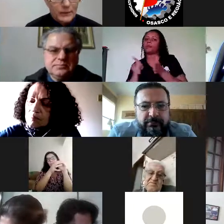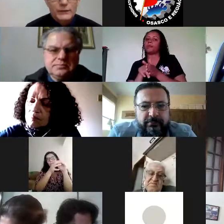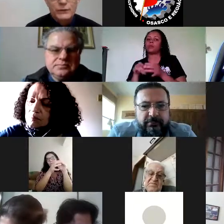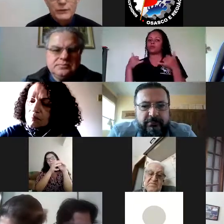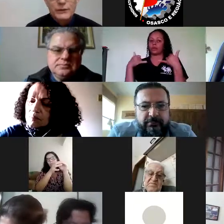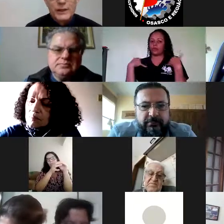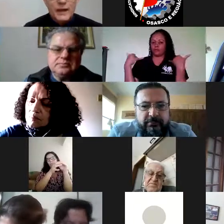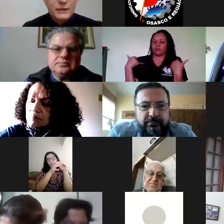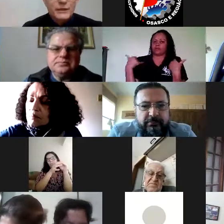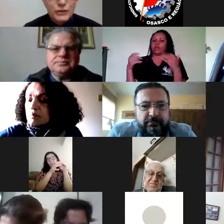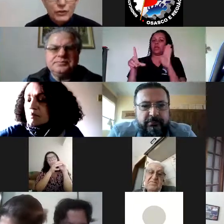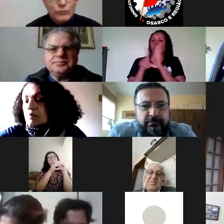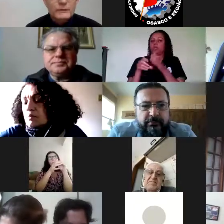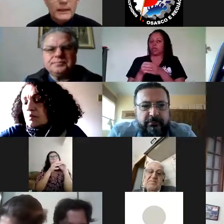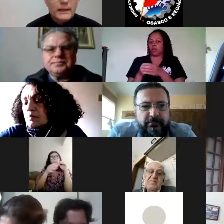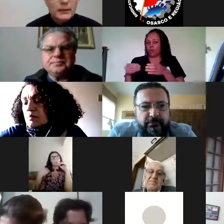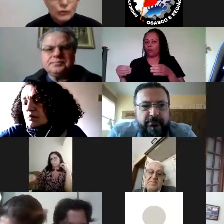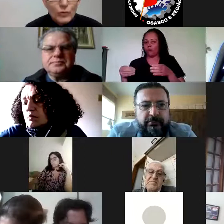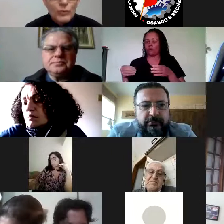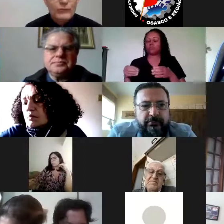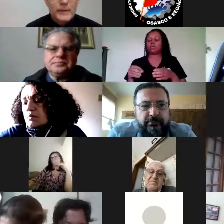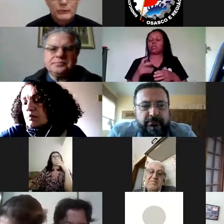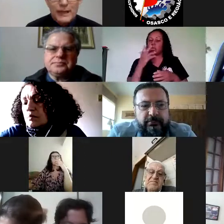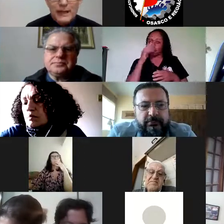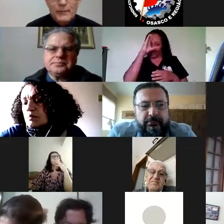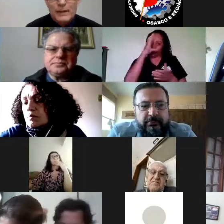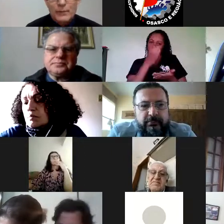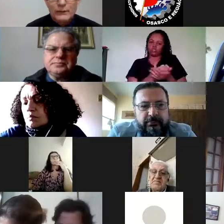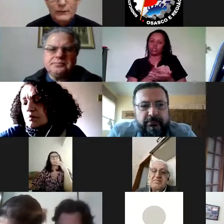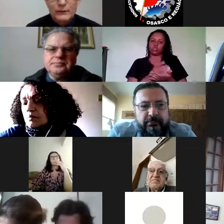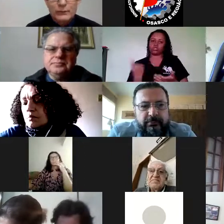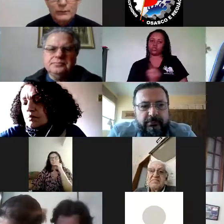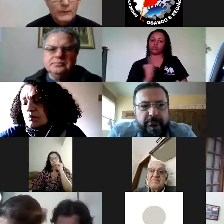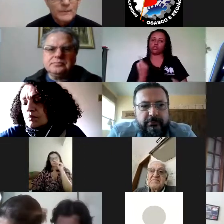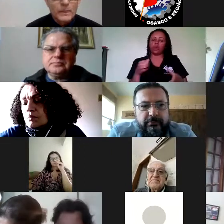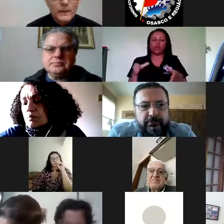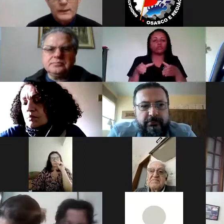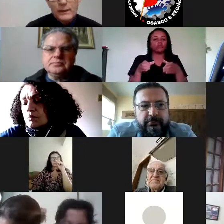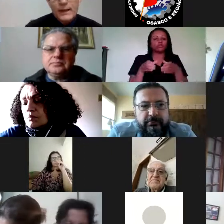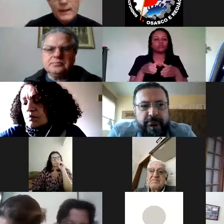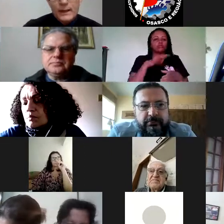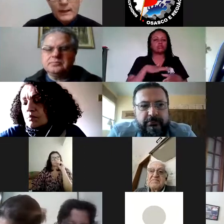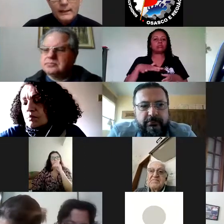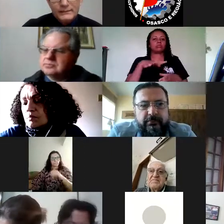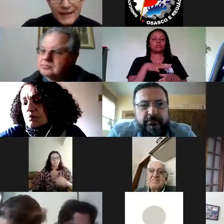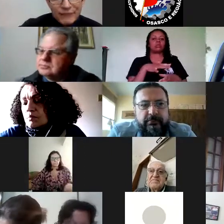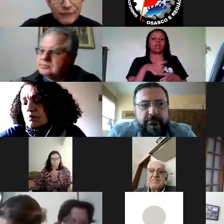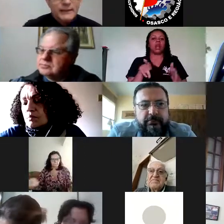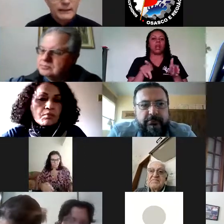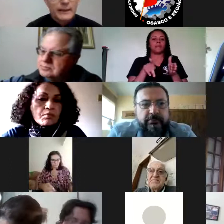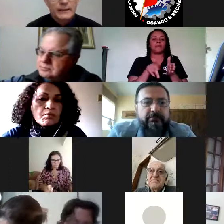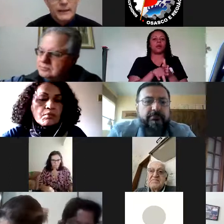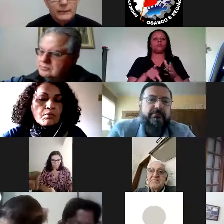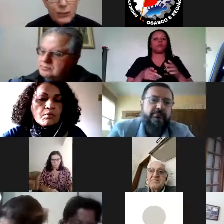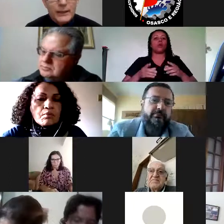que, a partir de hoje, a gente se junta no movimento da Câmara Paulista de Inclusão, que está à